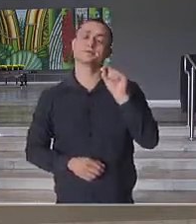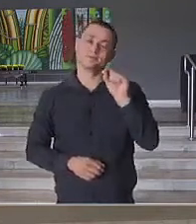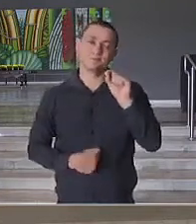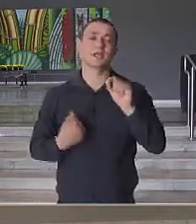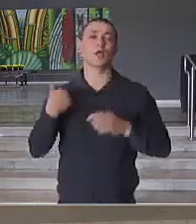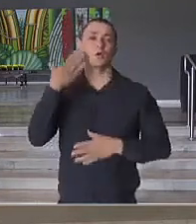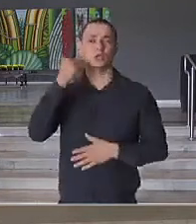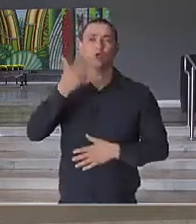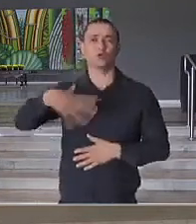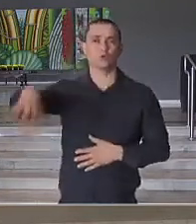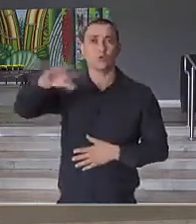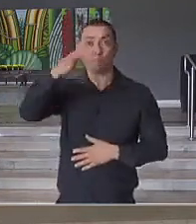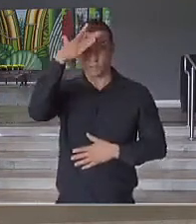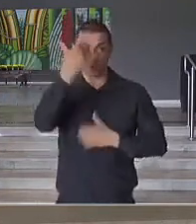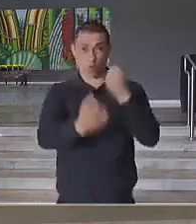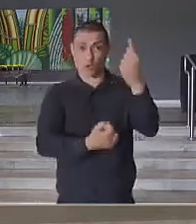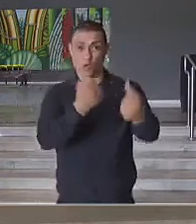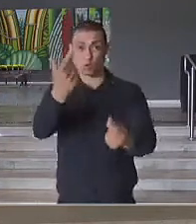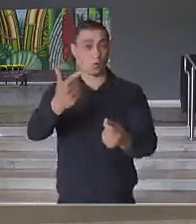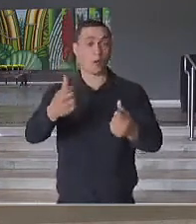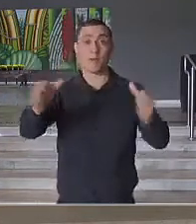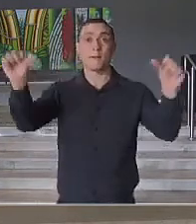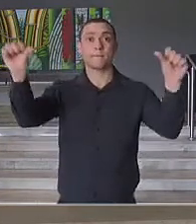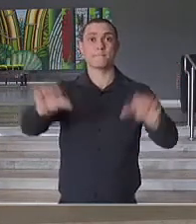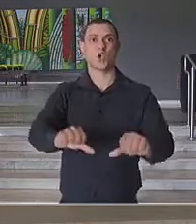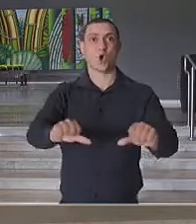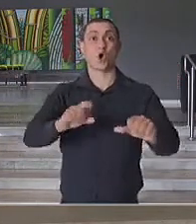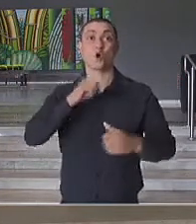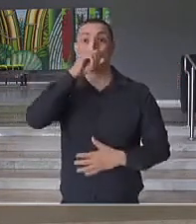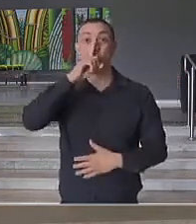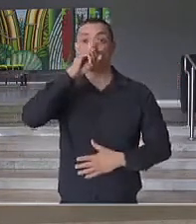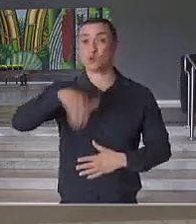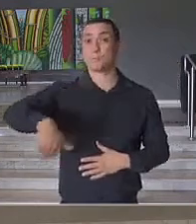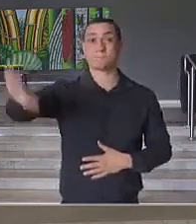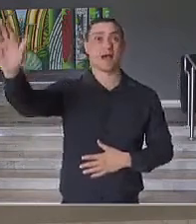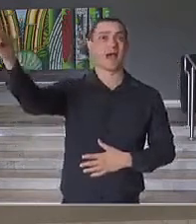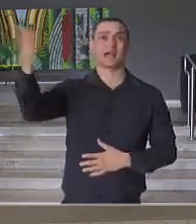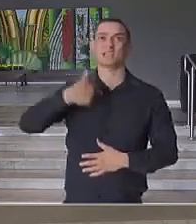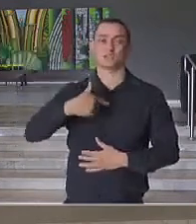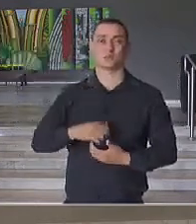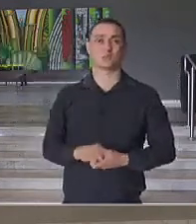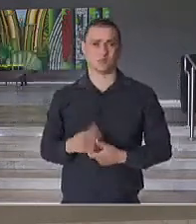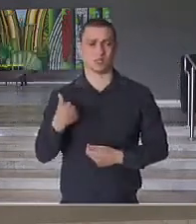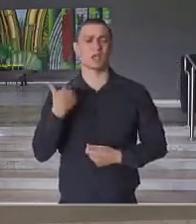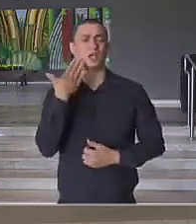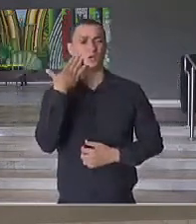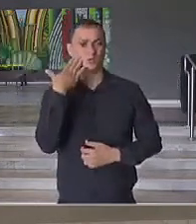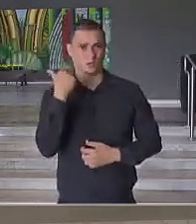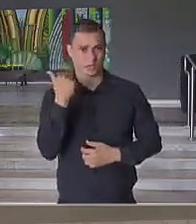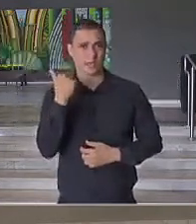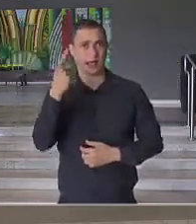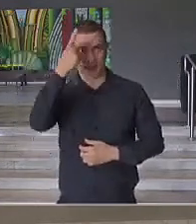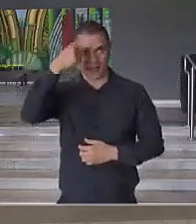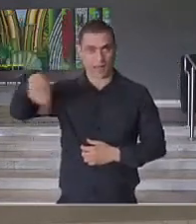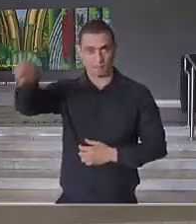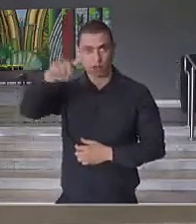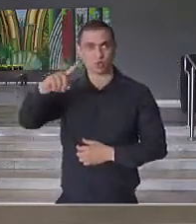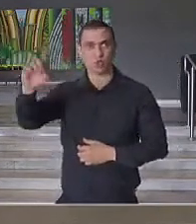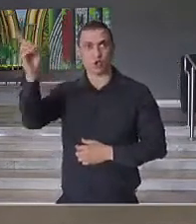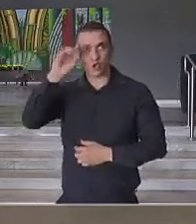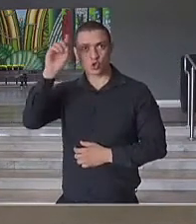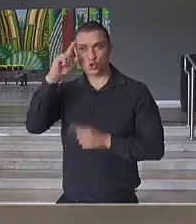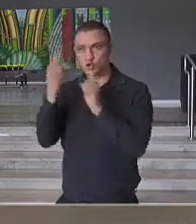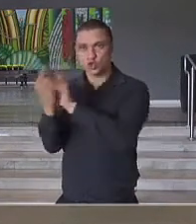tudo isso, existem pessoas que estão muito mais expostas do que eu. Eu entendo que quem está na linha de frente no